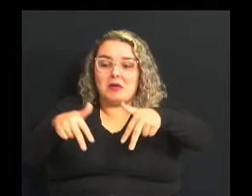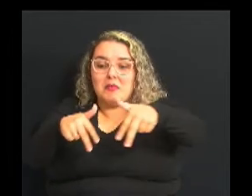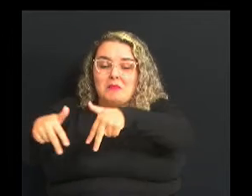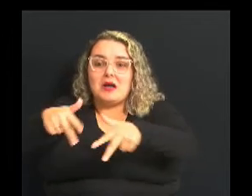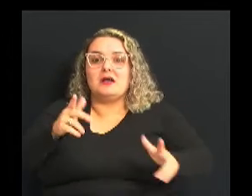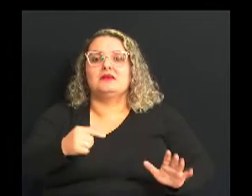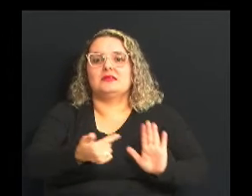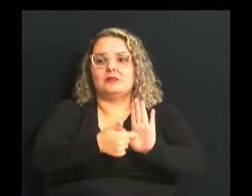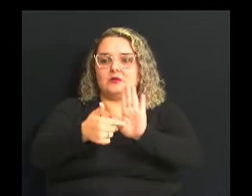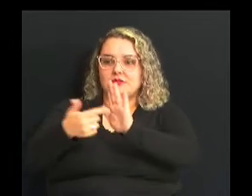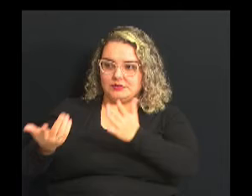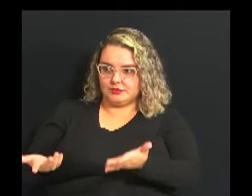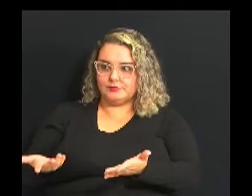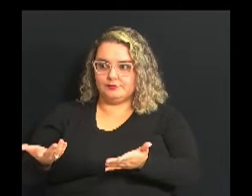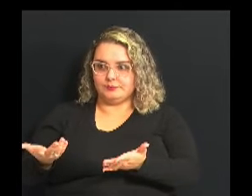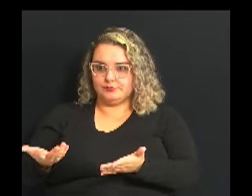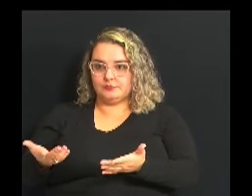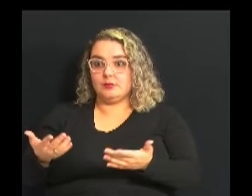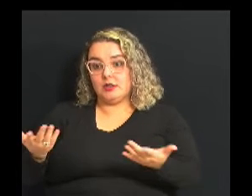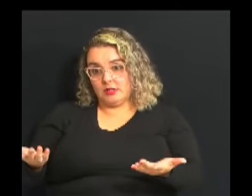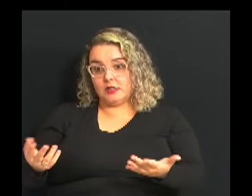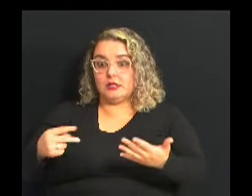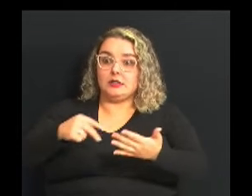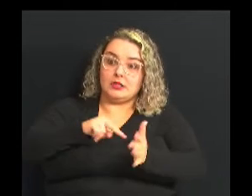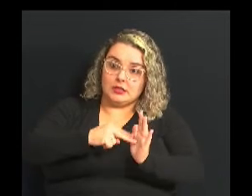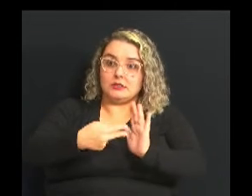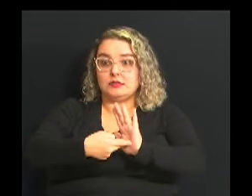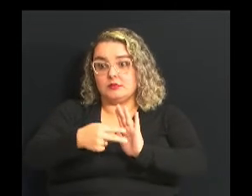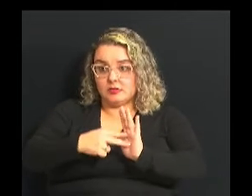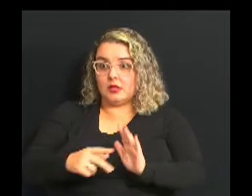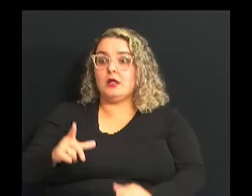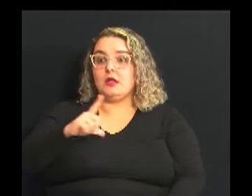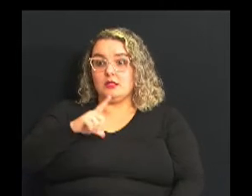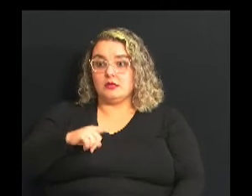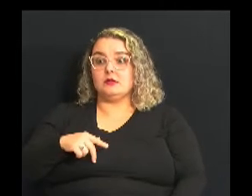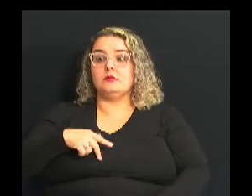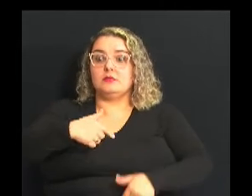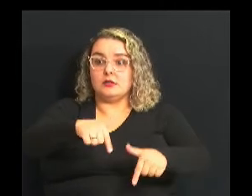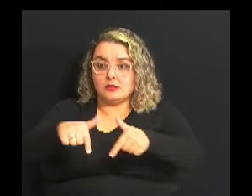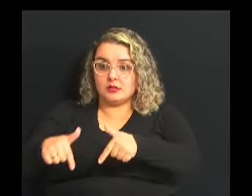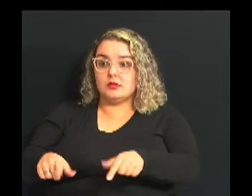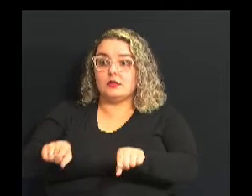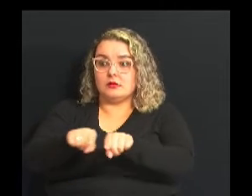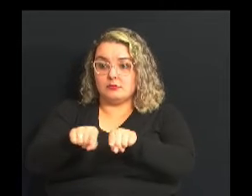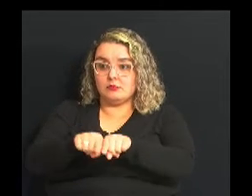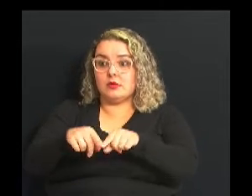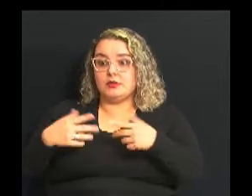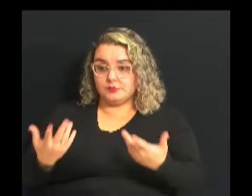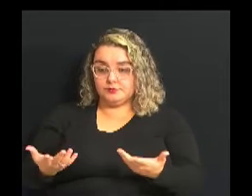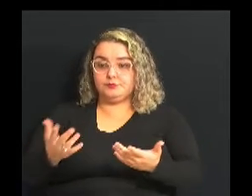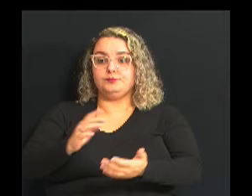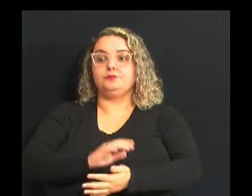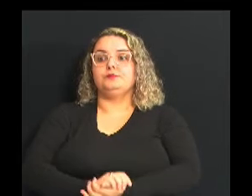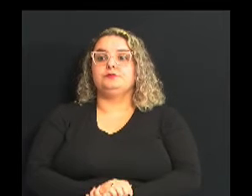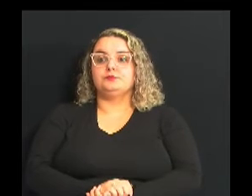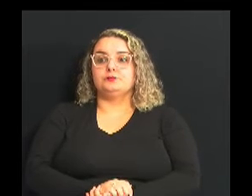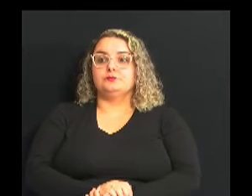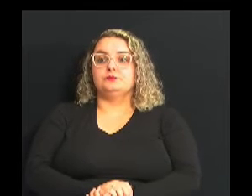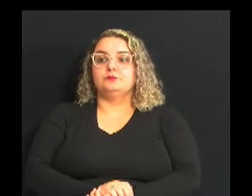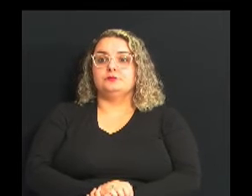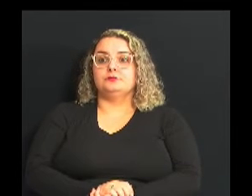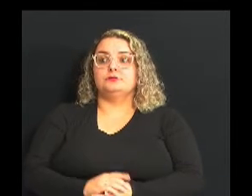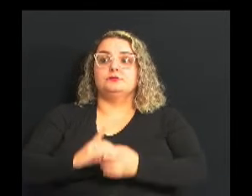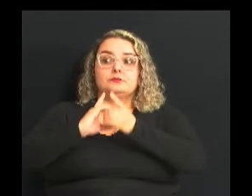mostrando. E, nesse sentido, a gente também trabalha, efetivamente, com a